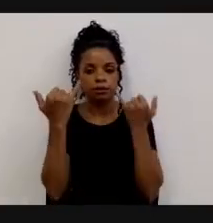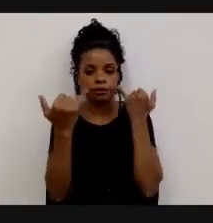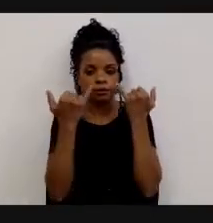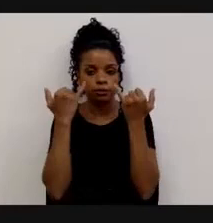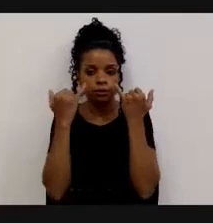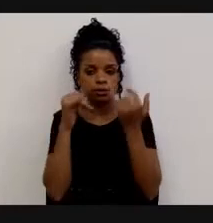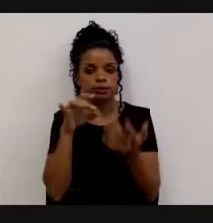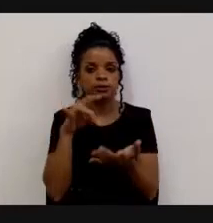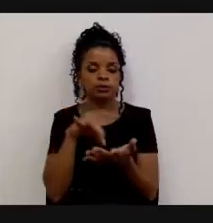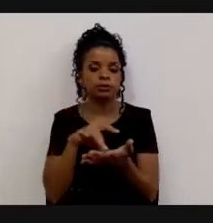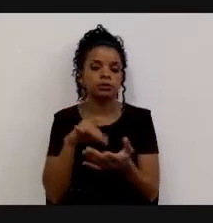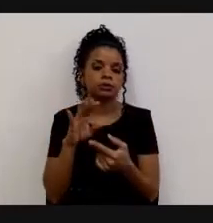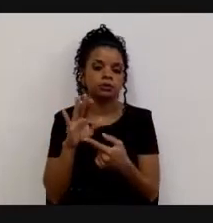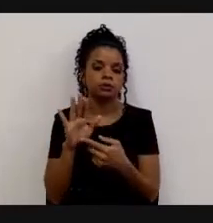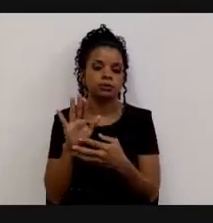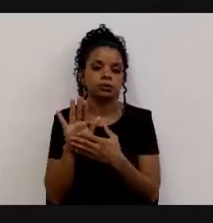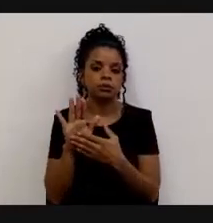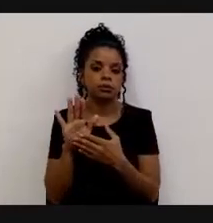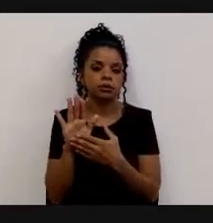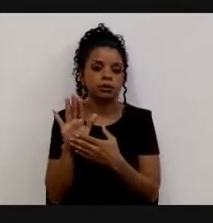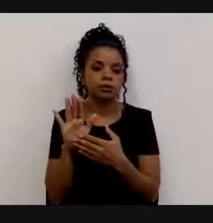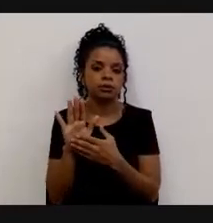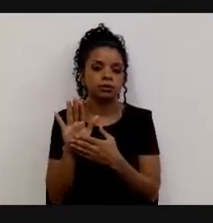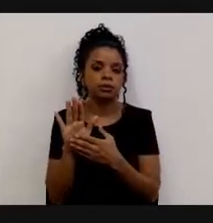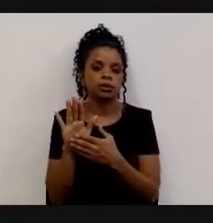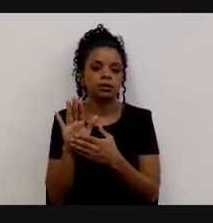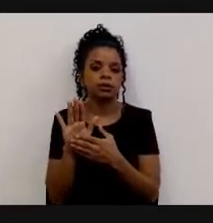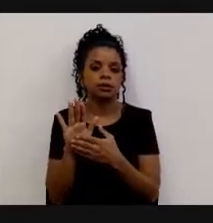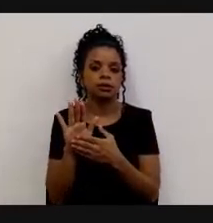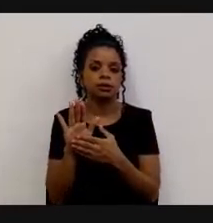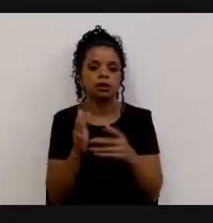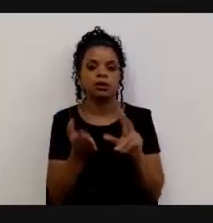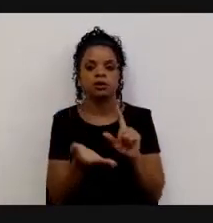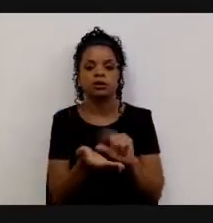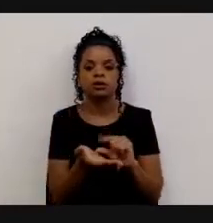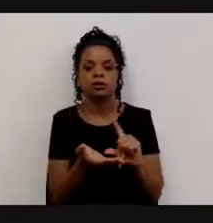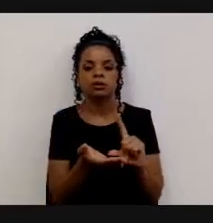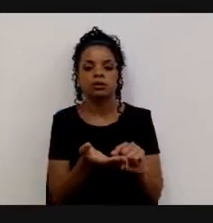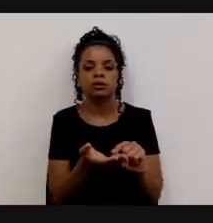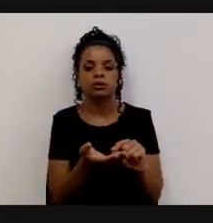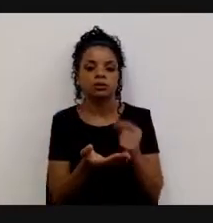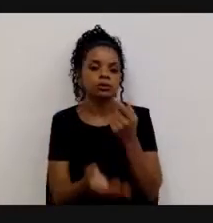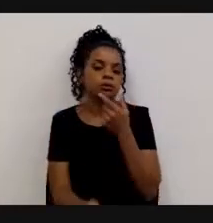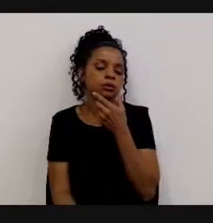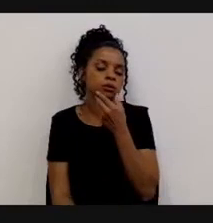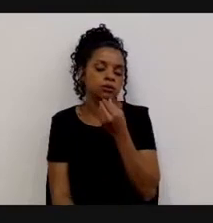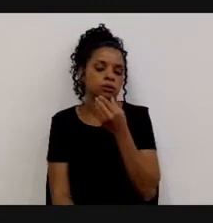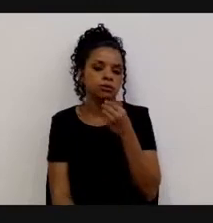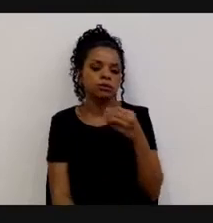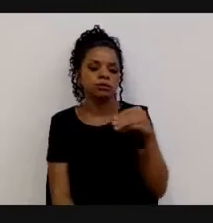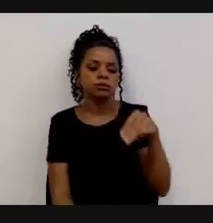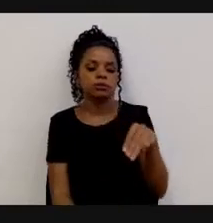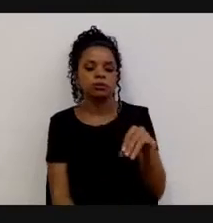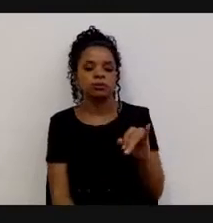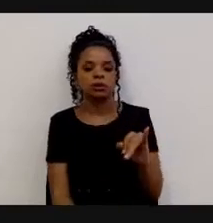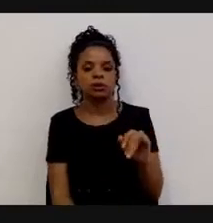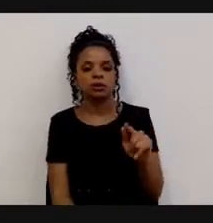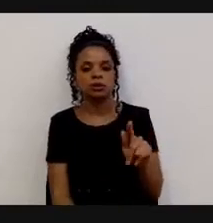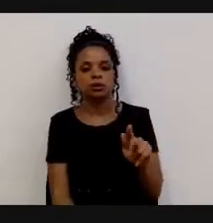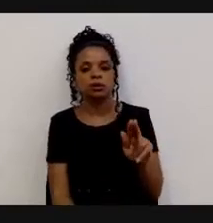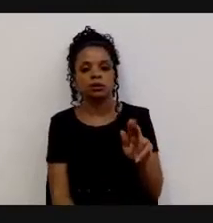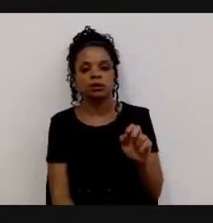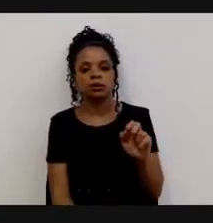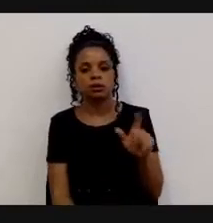a proposta feita por Miguel e Feitosa. É um artigo em que ele divide os temas